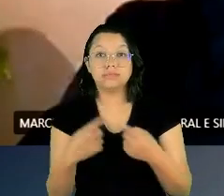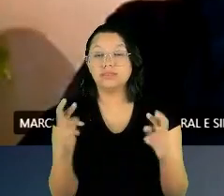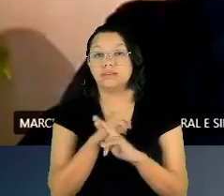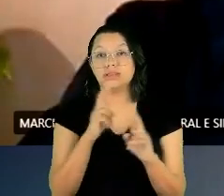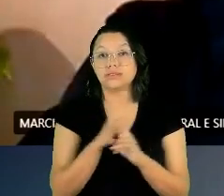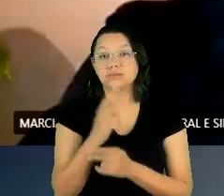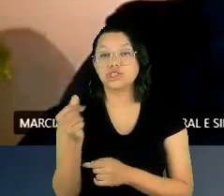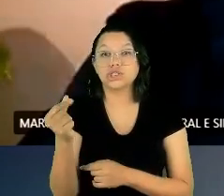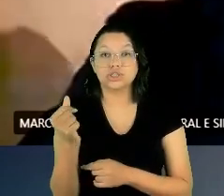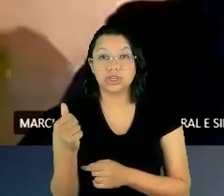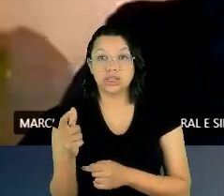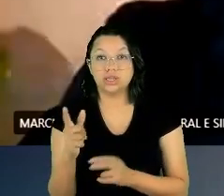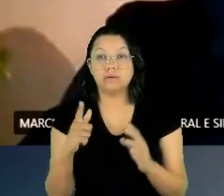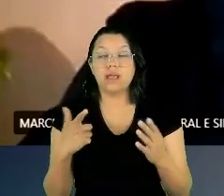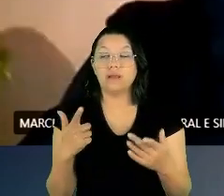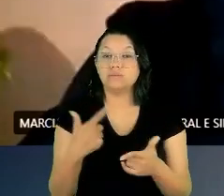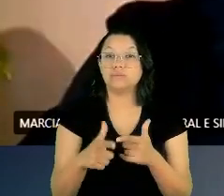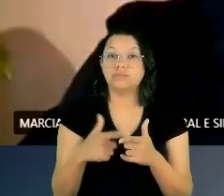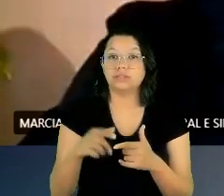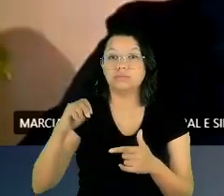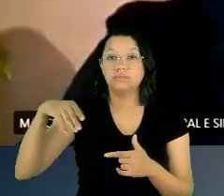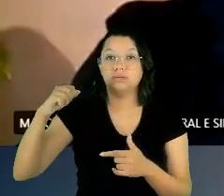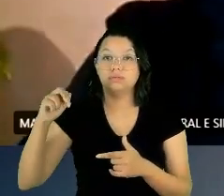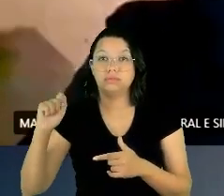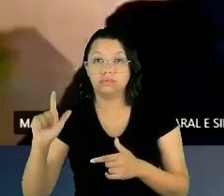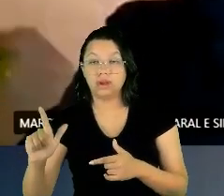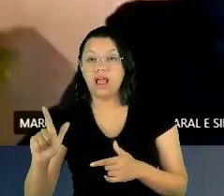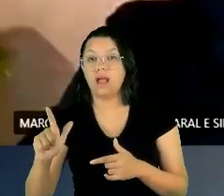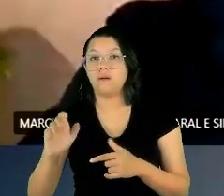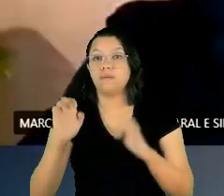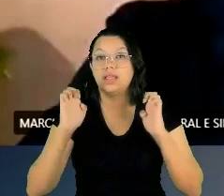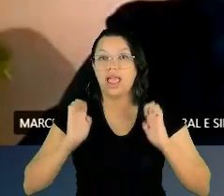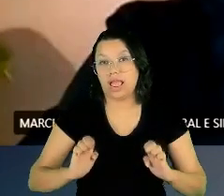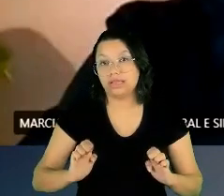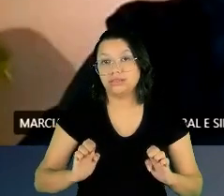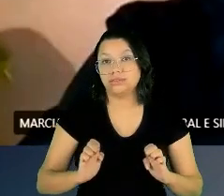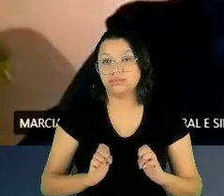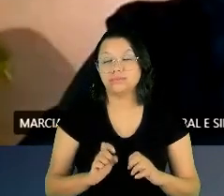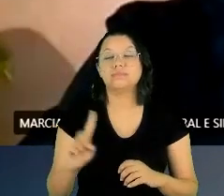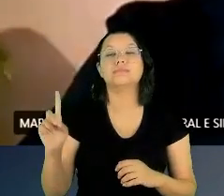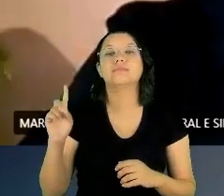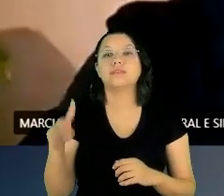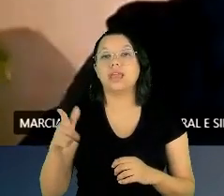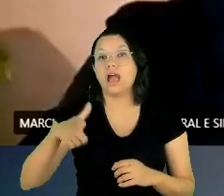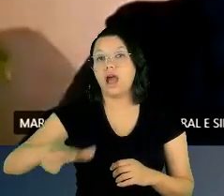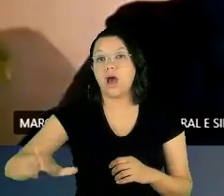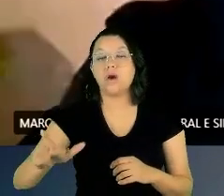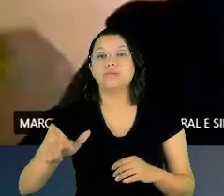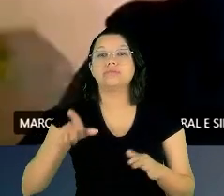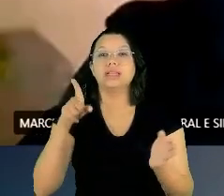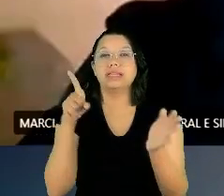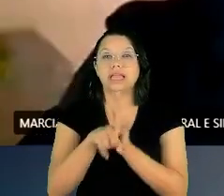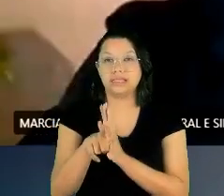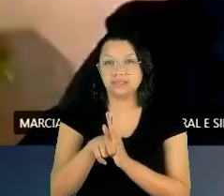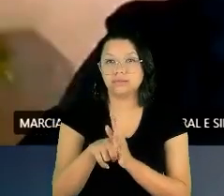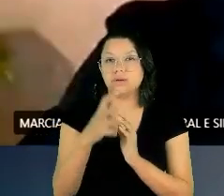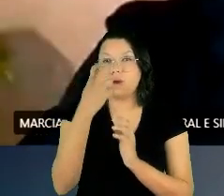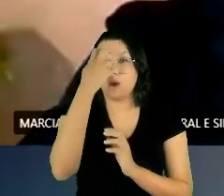decisão, mas que não envolve dinheiro, envolve um dilema moral e ético, que é outra coisa que é